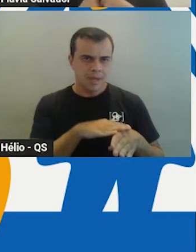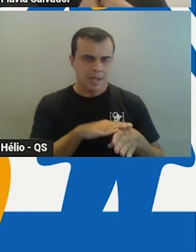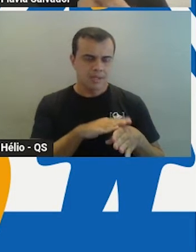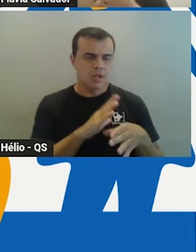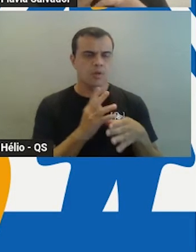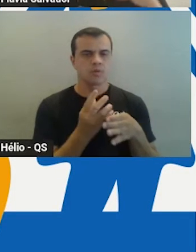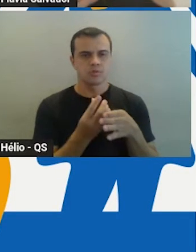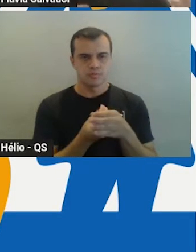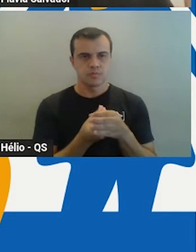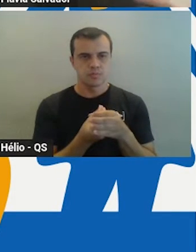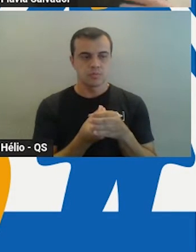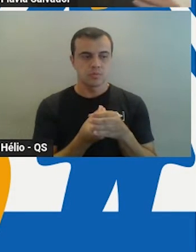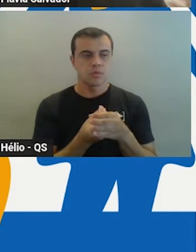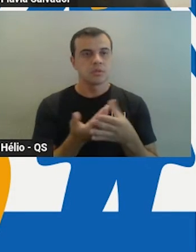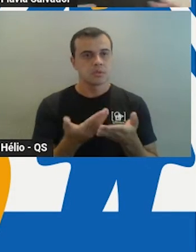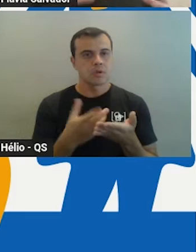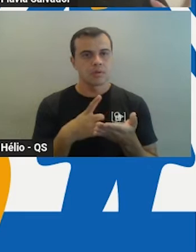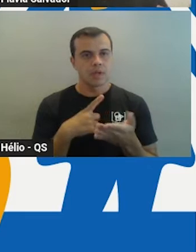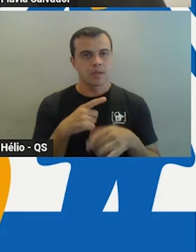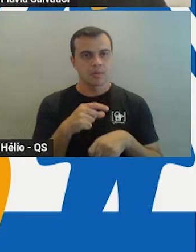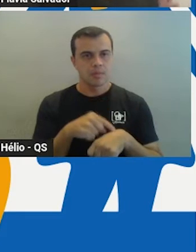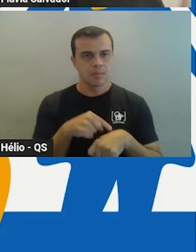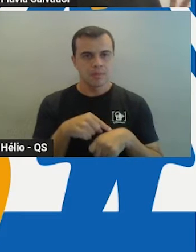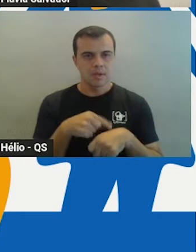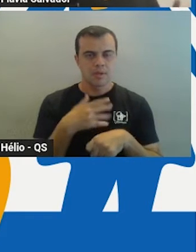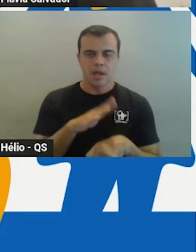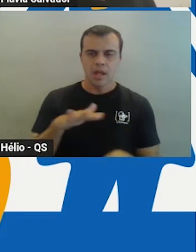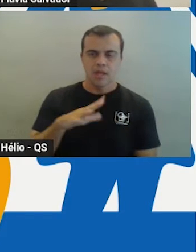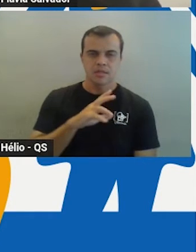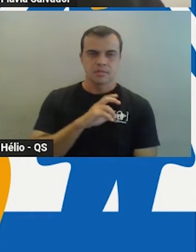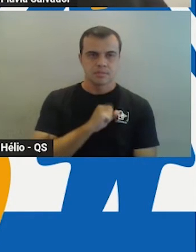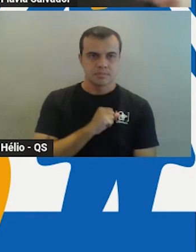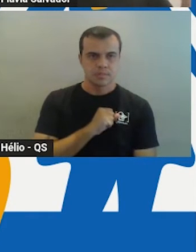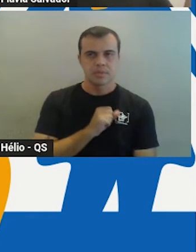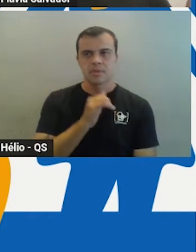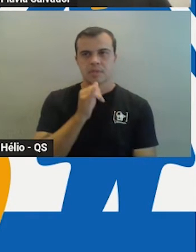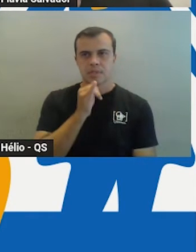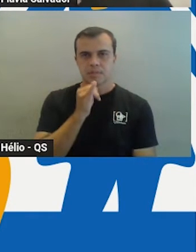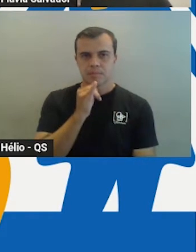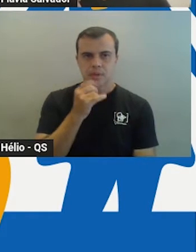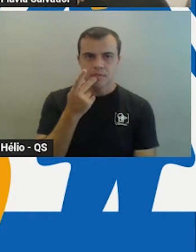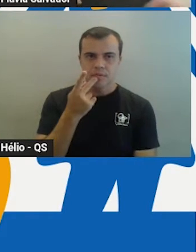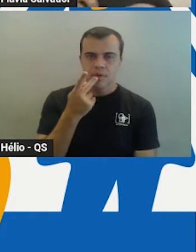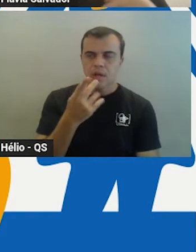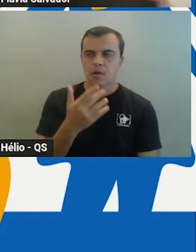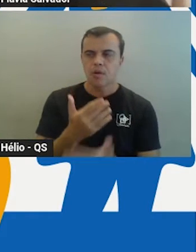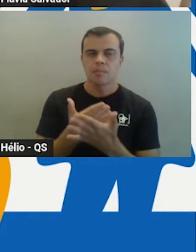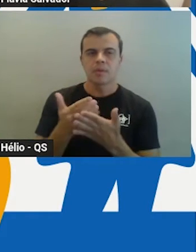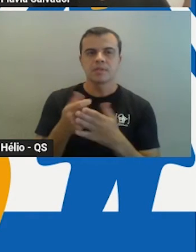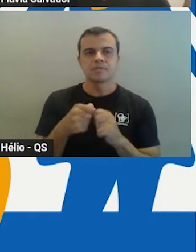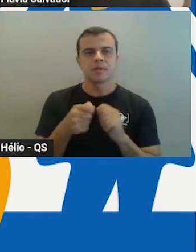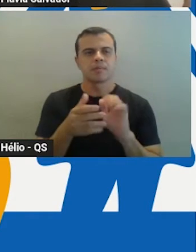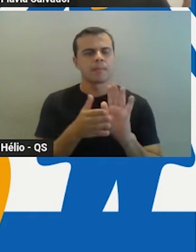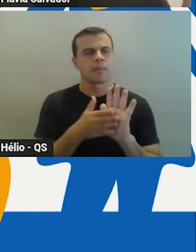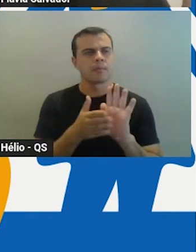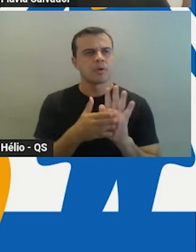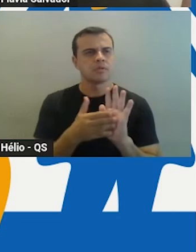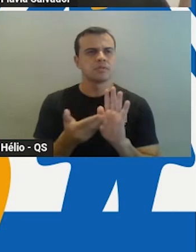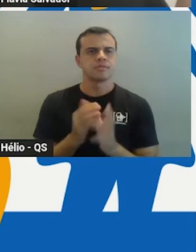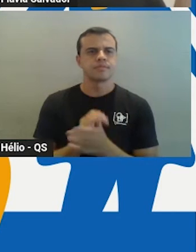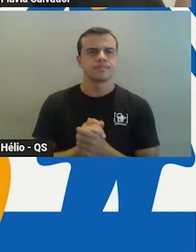inclusivo? Como? E aí, aquele momento, a criança adora fazer isso, eu acho sensacional. Aí eles começam a fazer propostas assim,